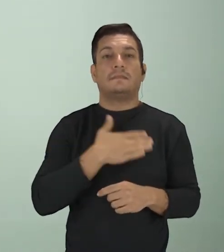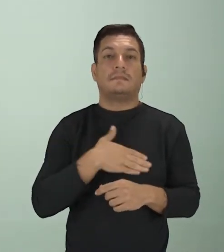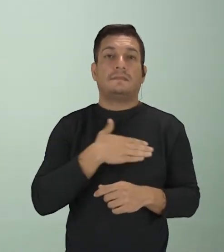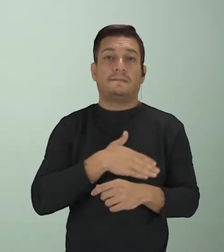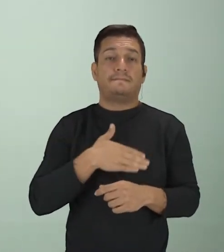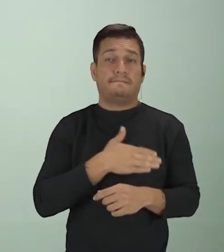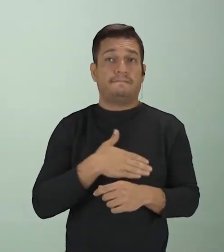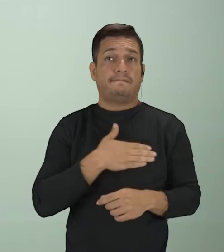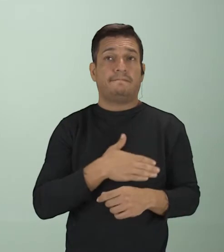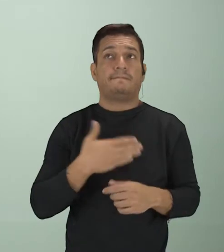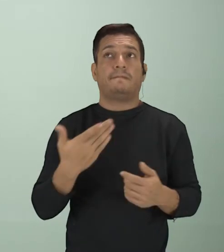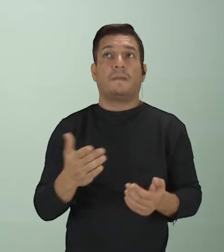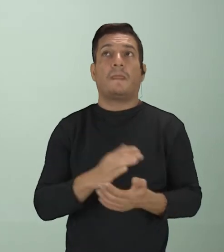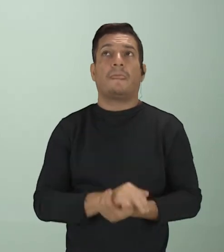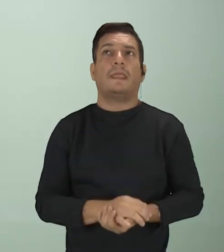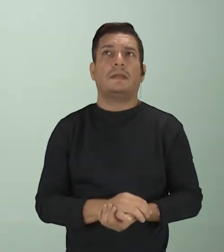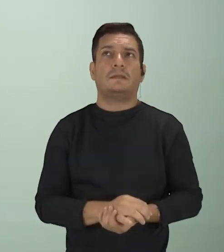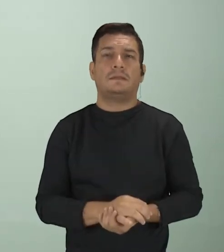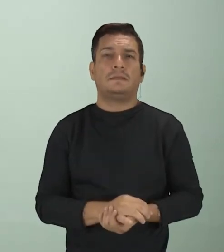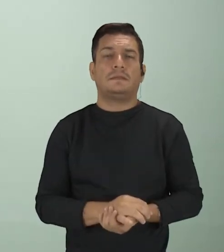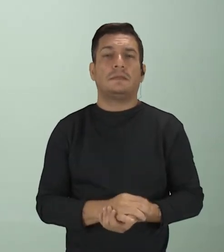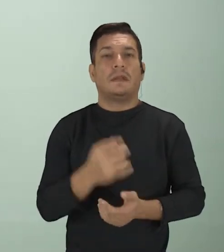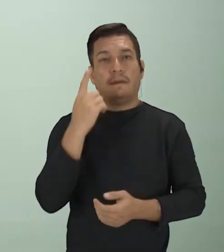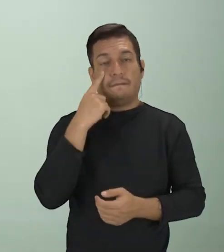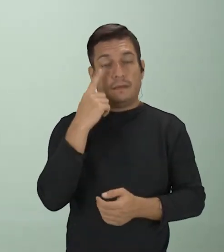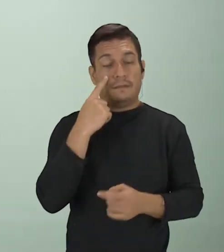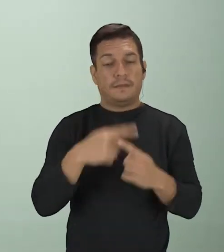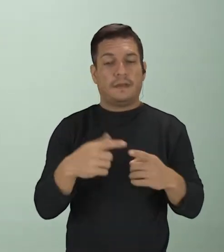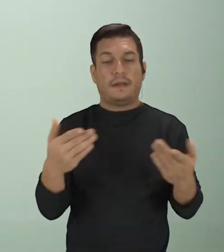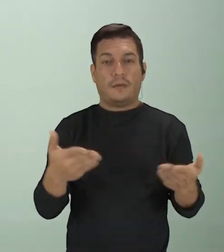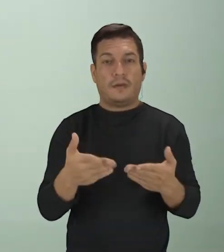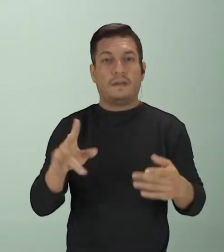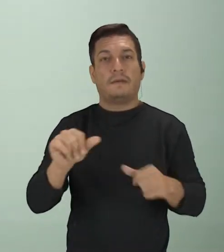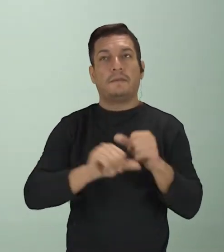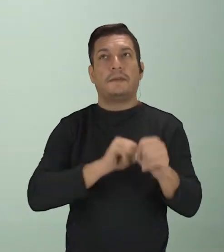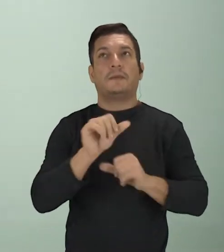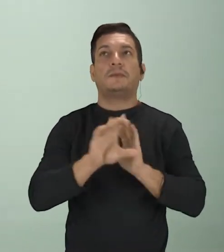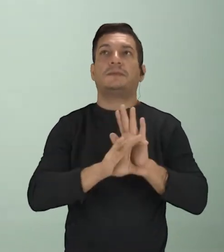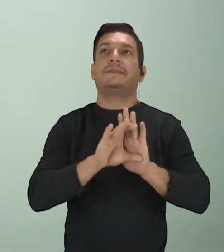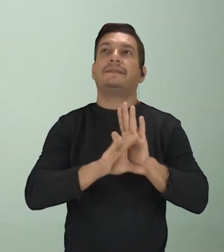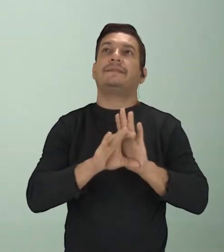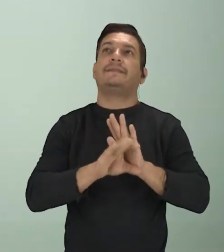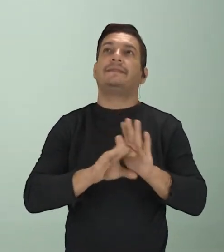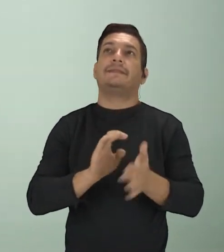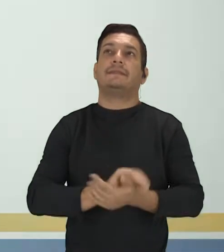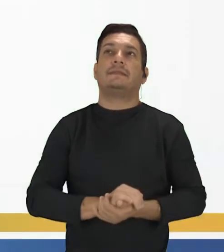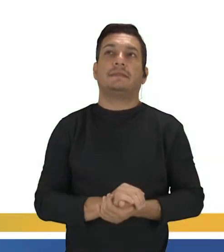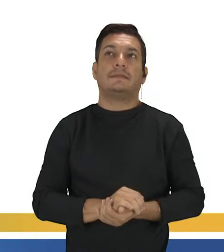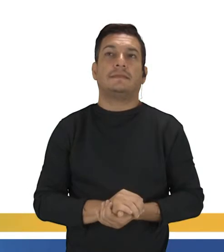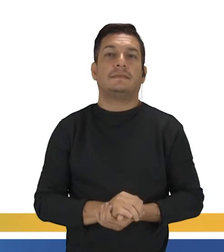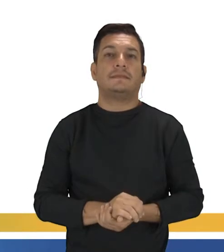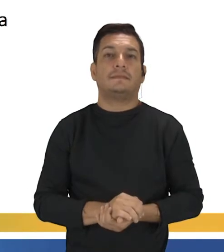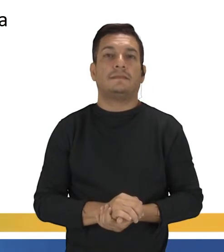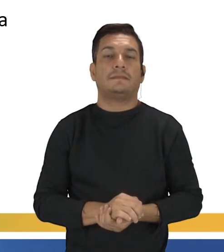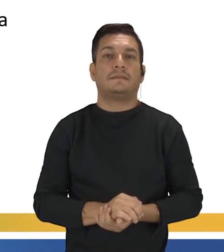gostar muito. Então, verifica isso porque você a partir de agora vai mudar esse conceito. Vamos lá?